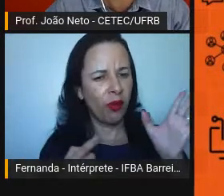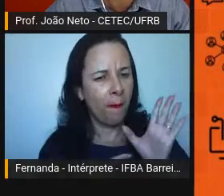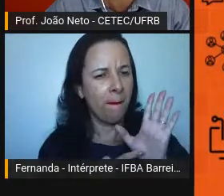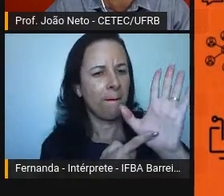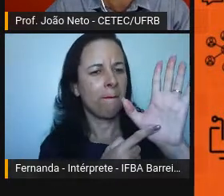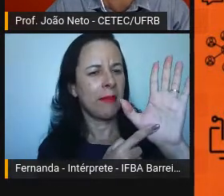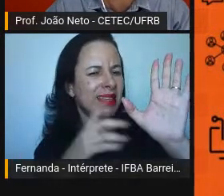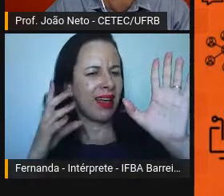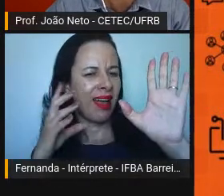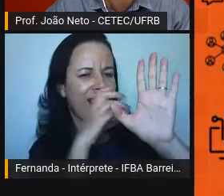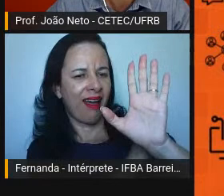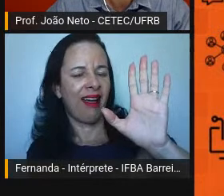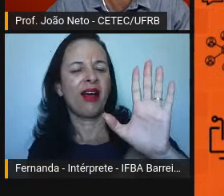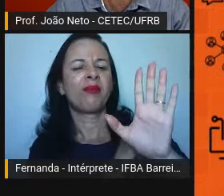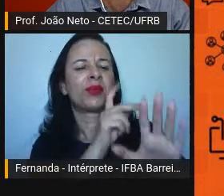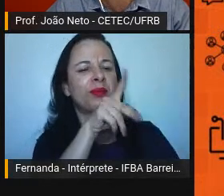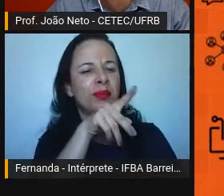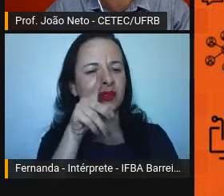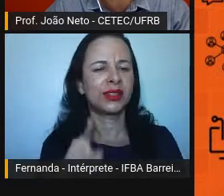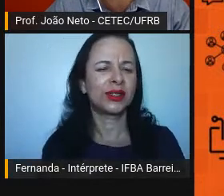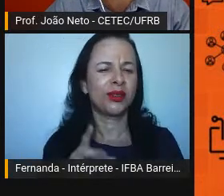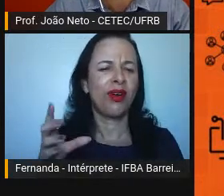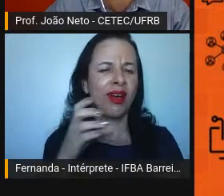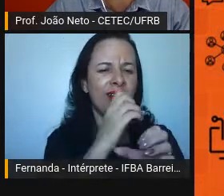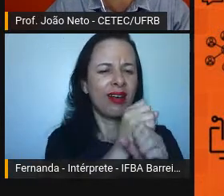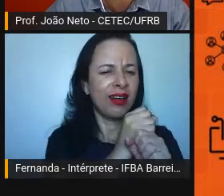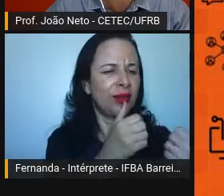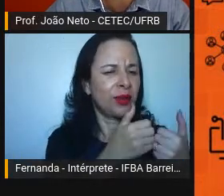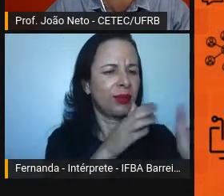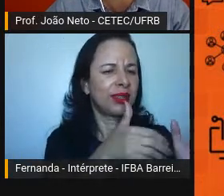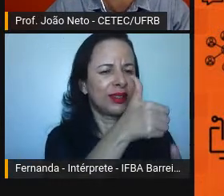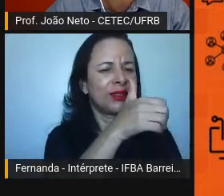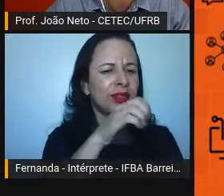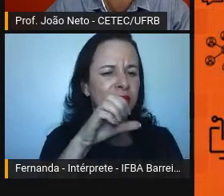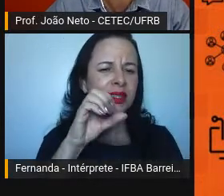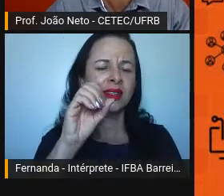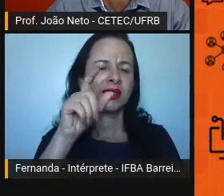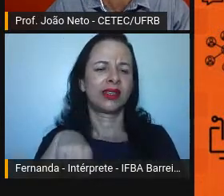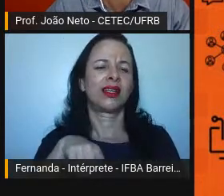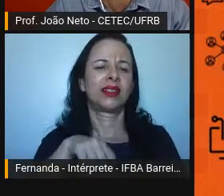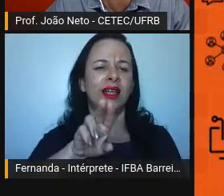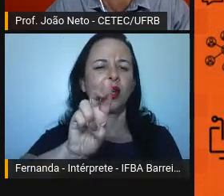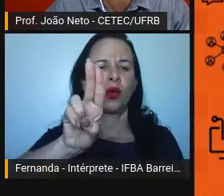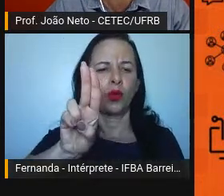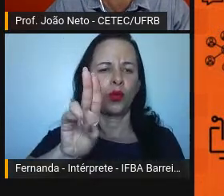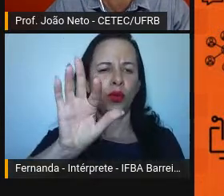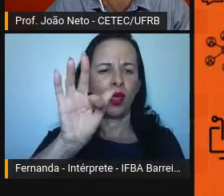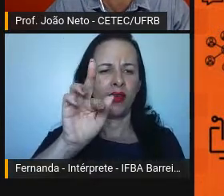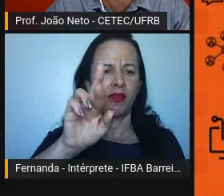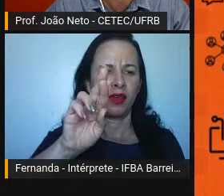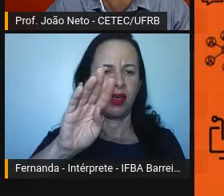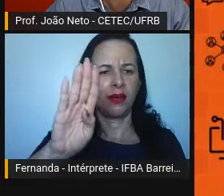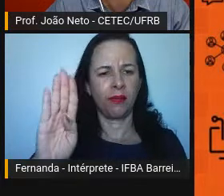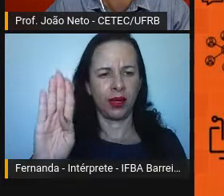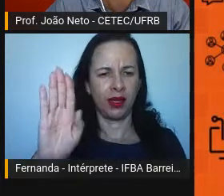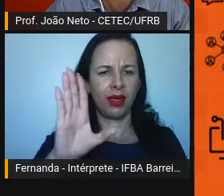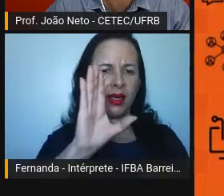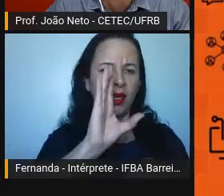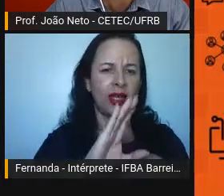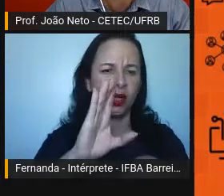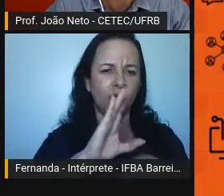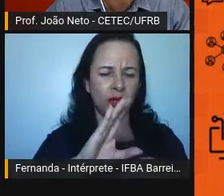eu sou bastante desde 2010 não é Série B eu aturo Bacharelado em ciências exatas e tecnológicas na no curso